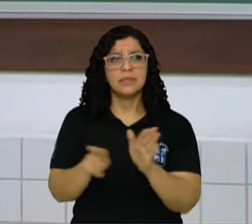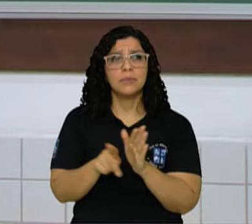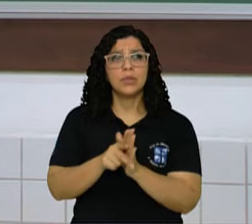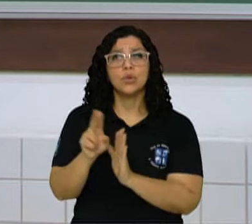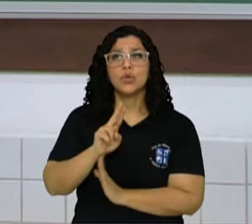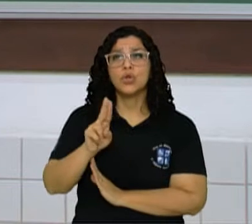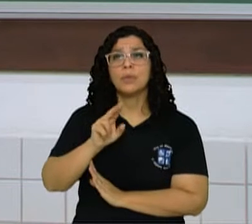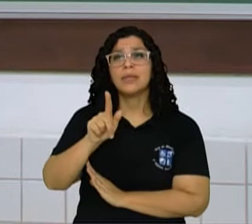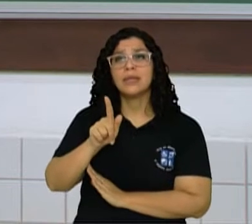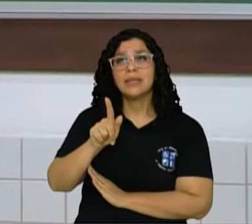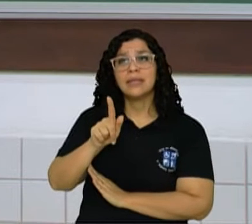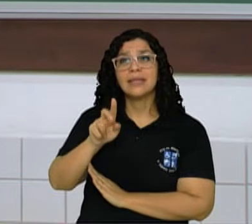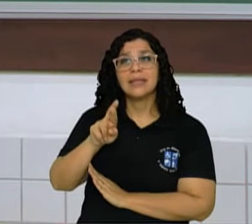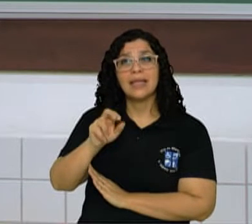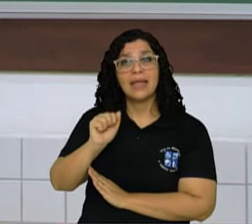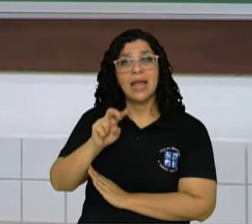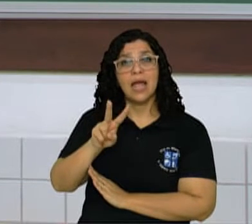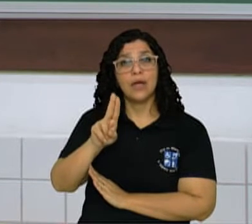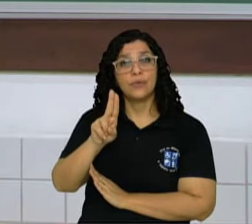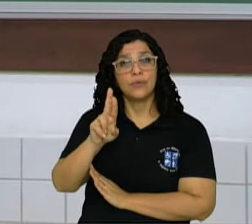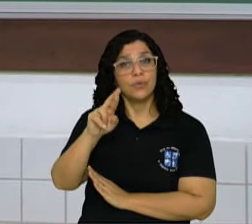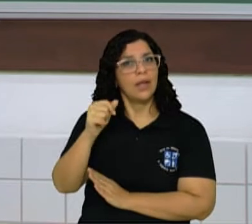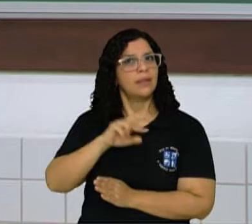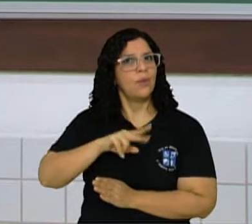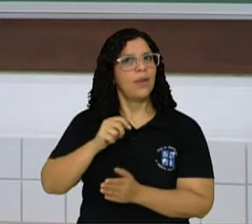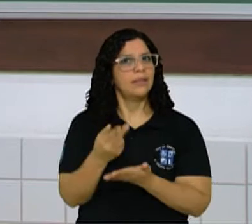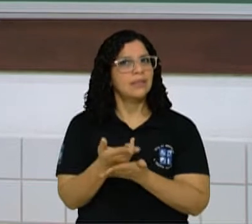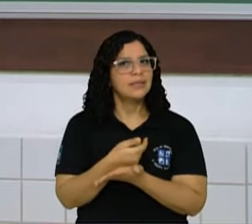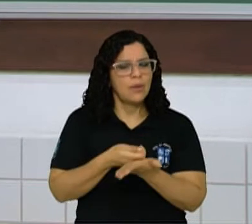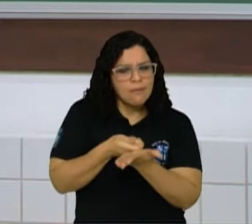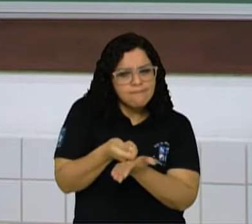de desenho, mas sim de gravura.